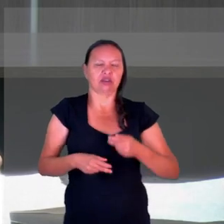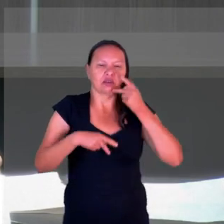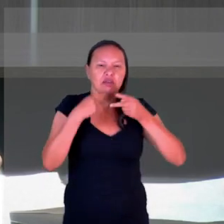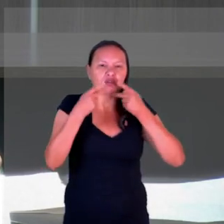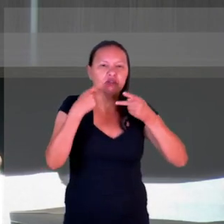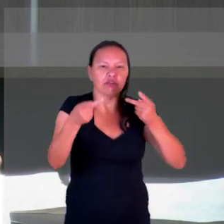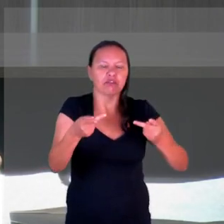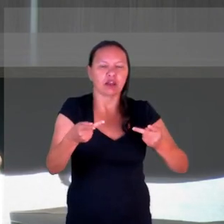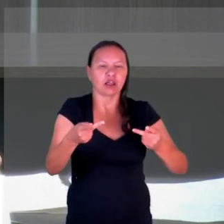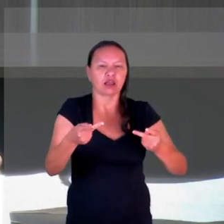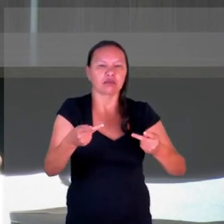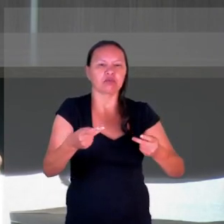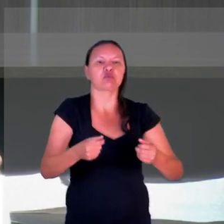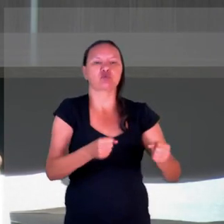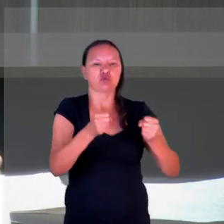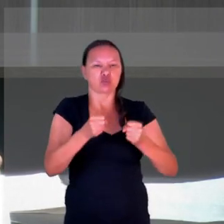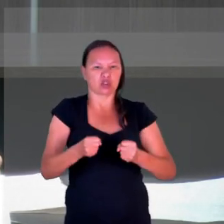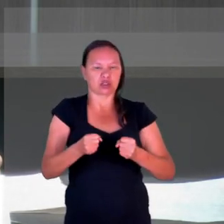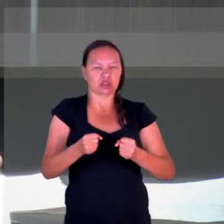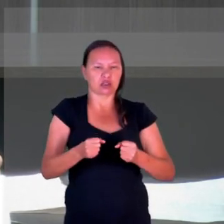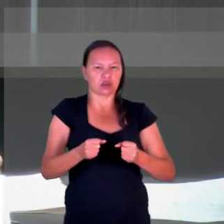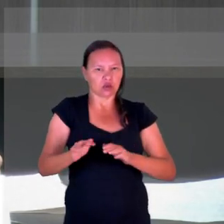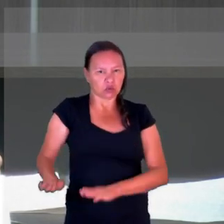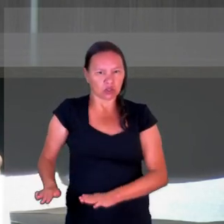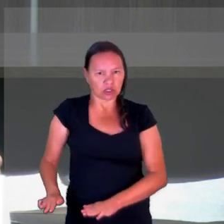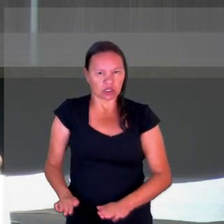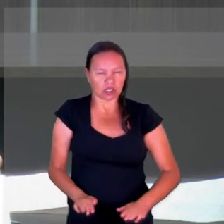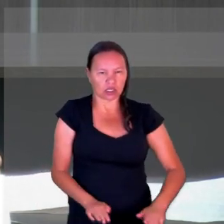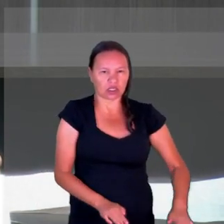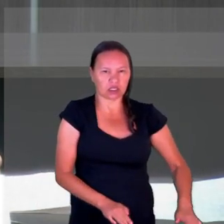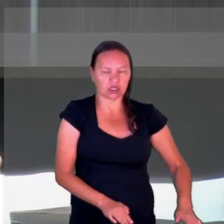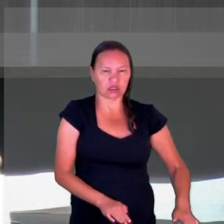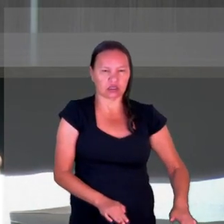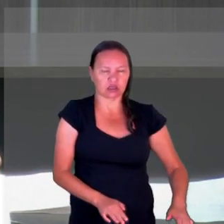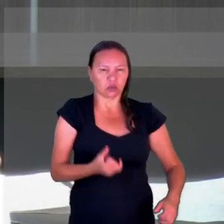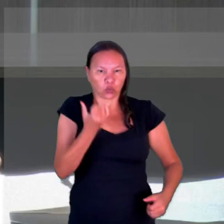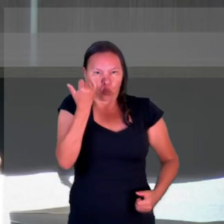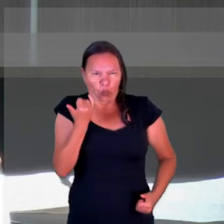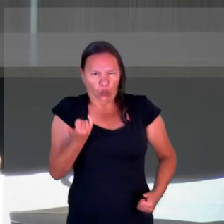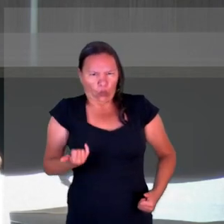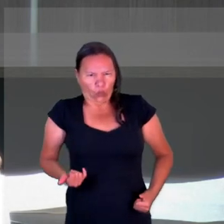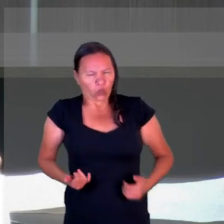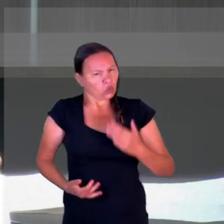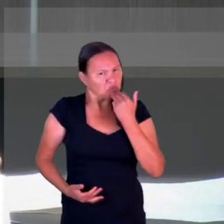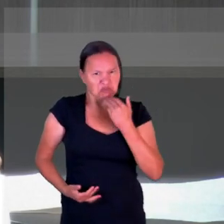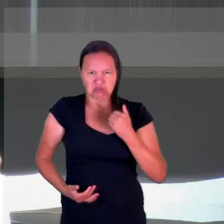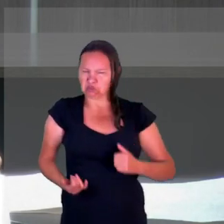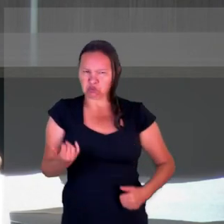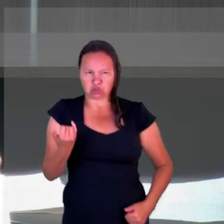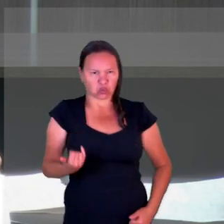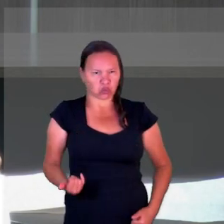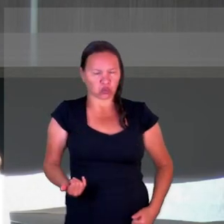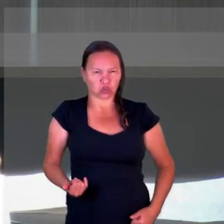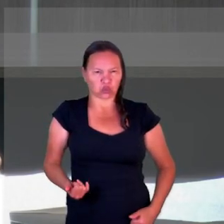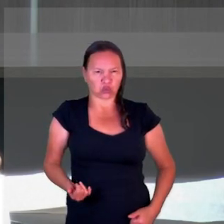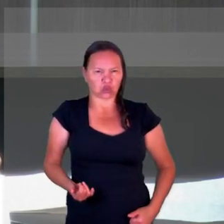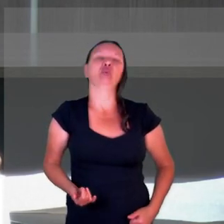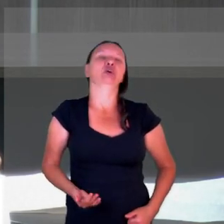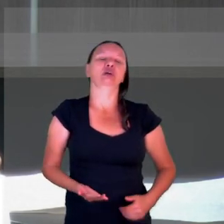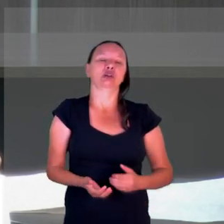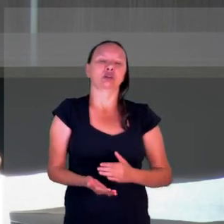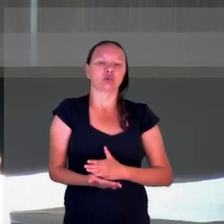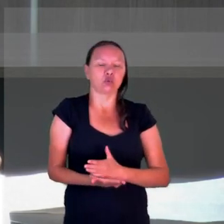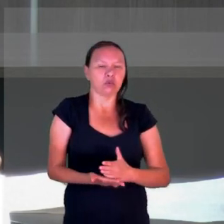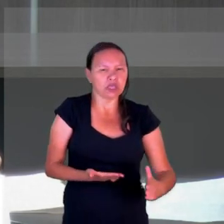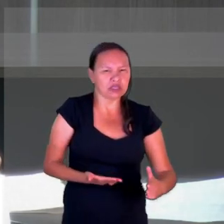uma condenação uma criança com desnutrição intrauterina ou nos primeiros anos de